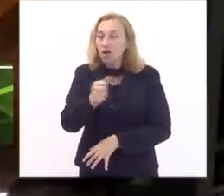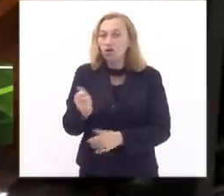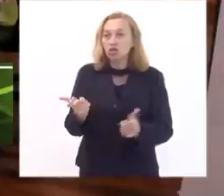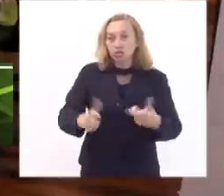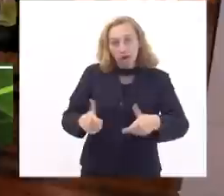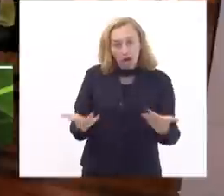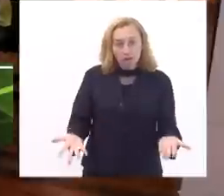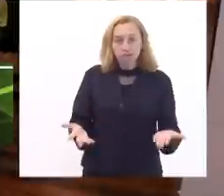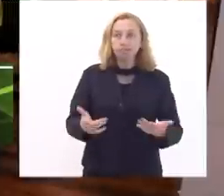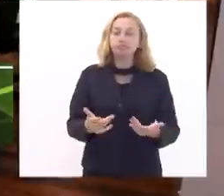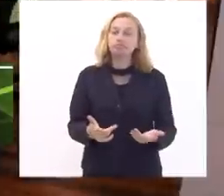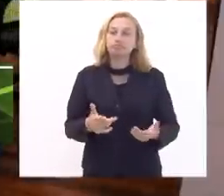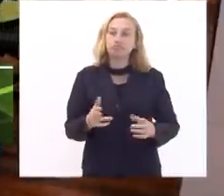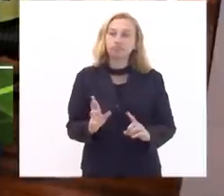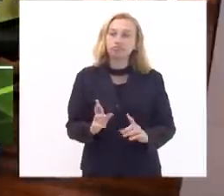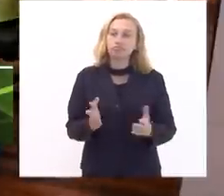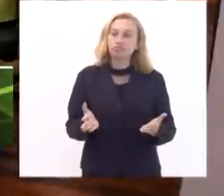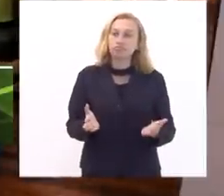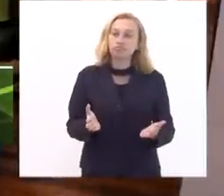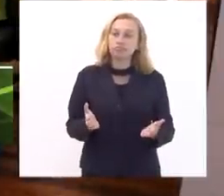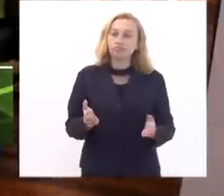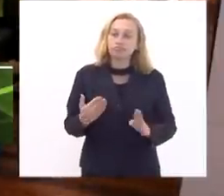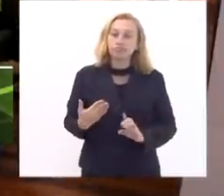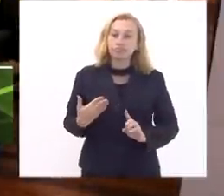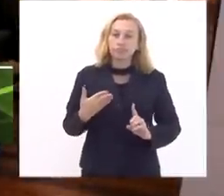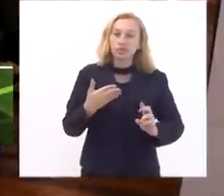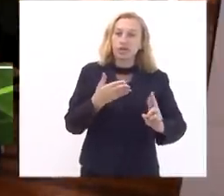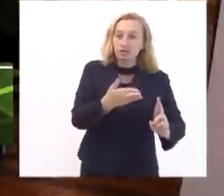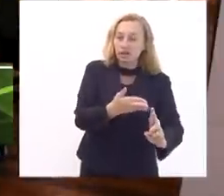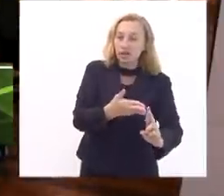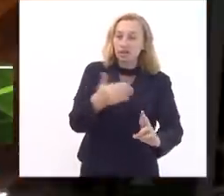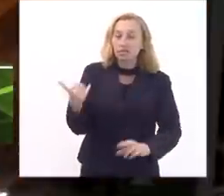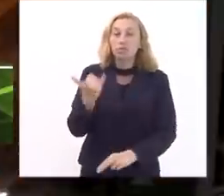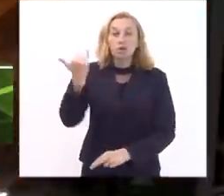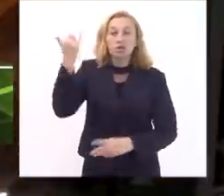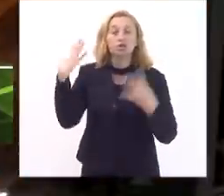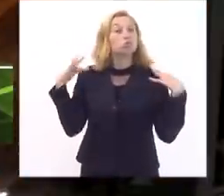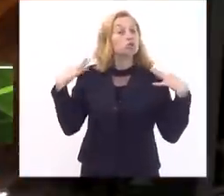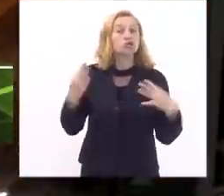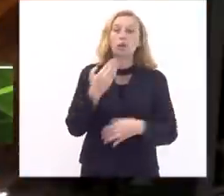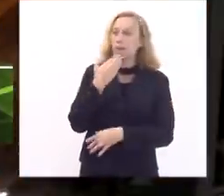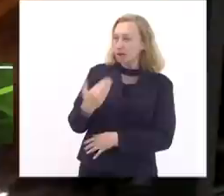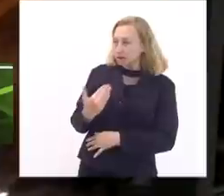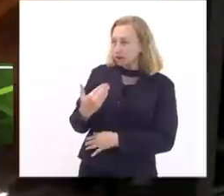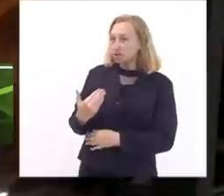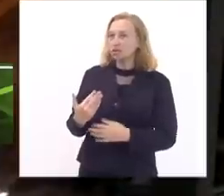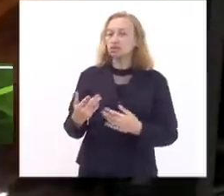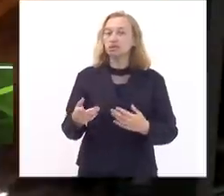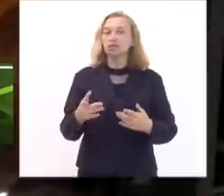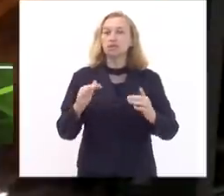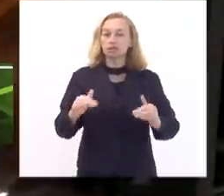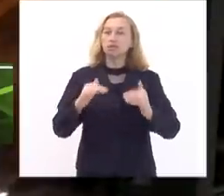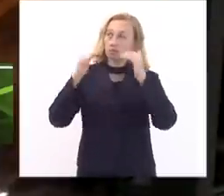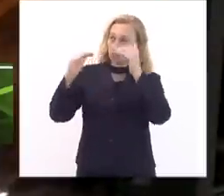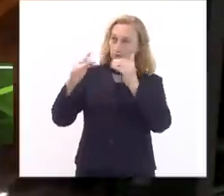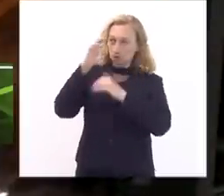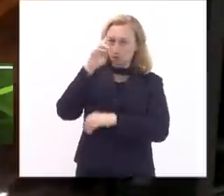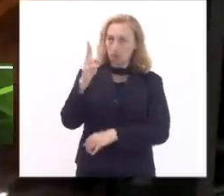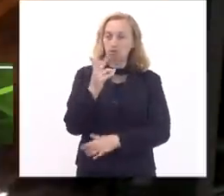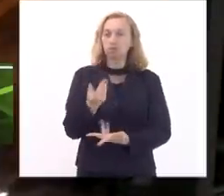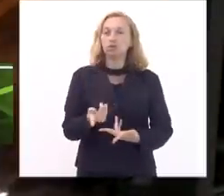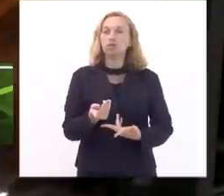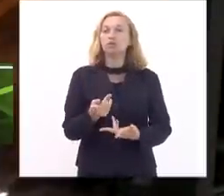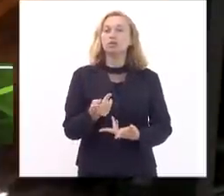se tornou uma região, inclusive, com atração turística, não é? Então, quero fazer um apelo à Vossa Excelência, que entre em